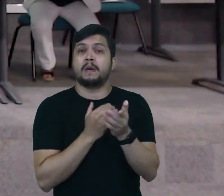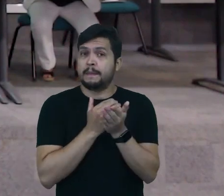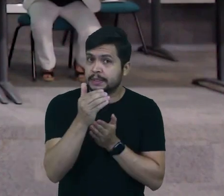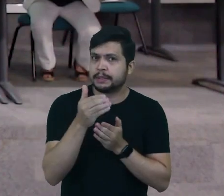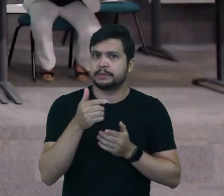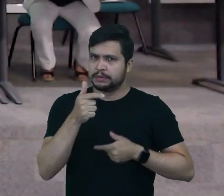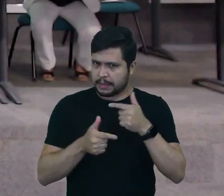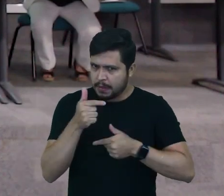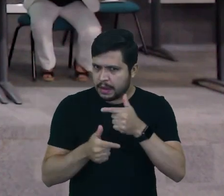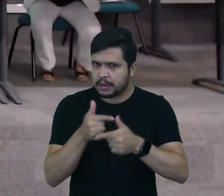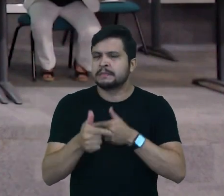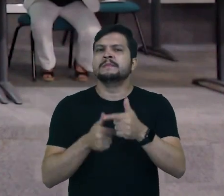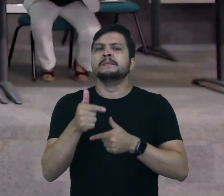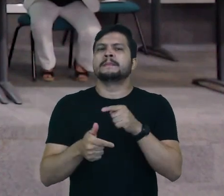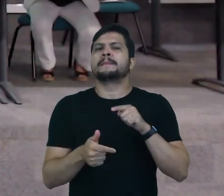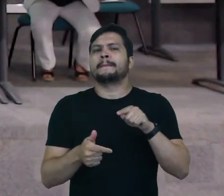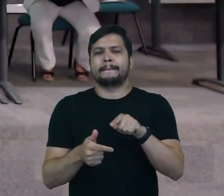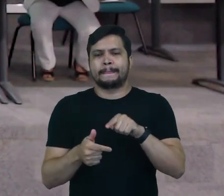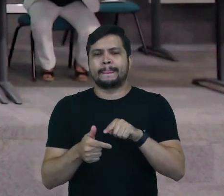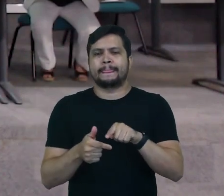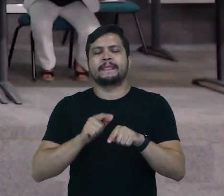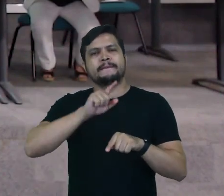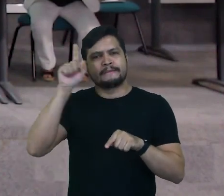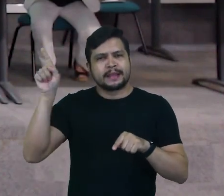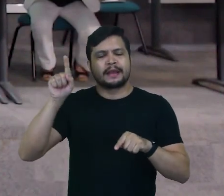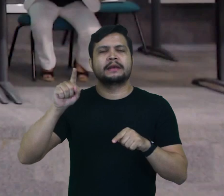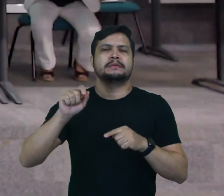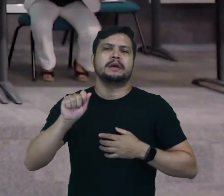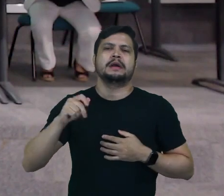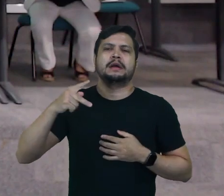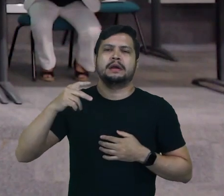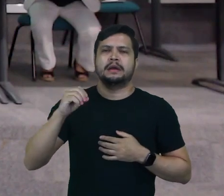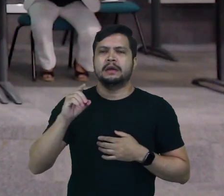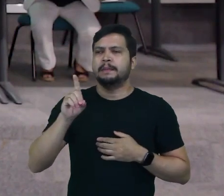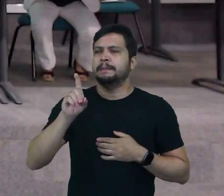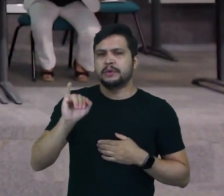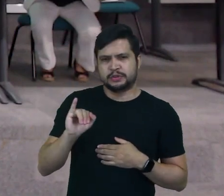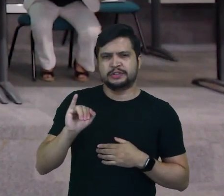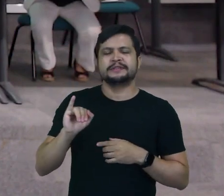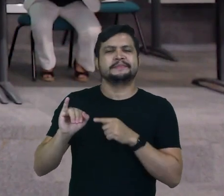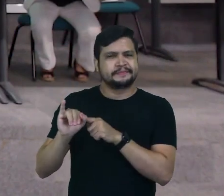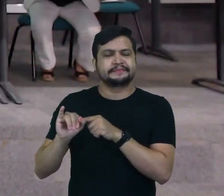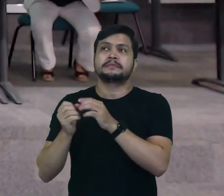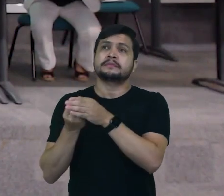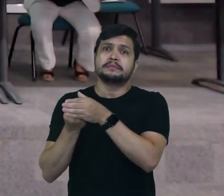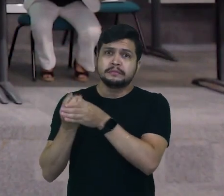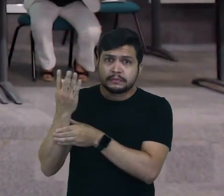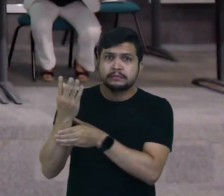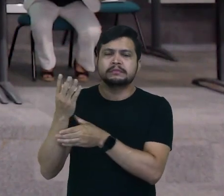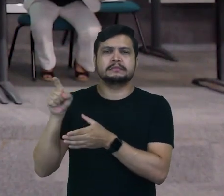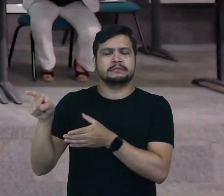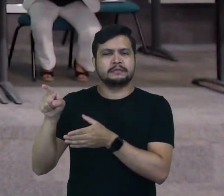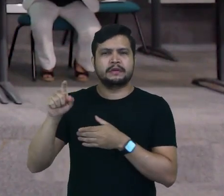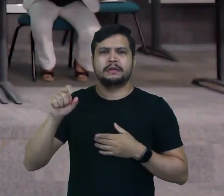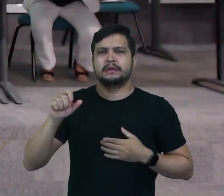de planejamento com um grupo de assentados do Projeto Helder Câmara lá no Apodi. A origem do orçamento forrageiro,